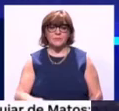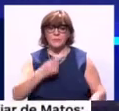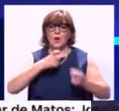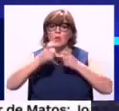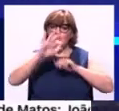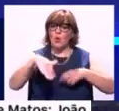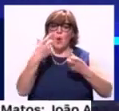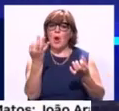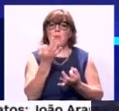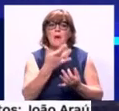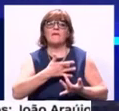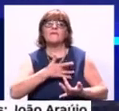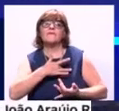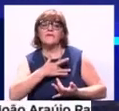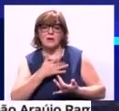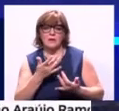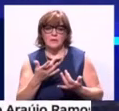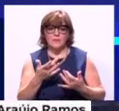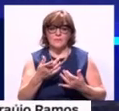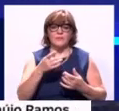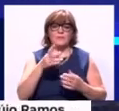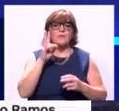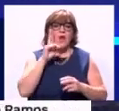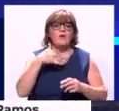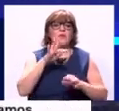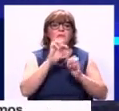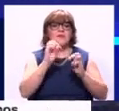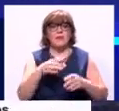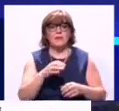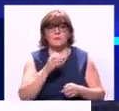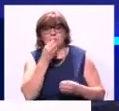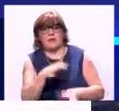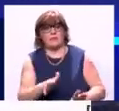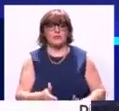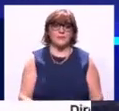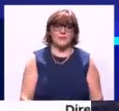Pergunta a qualquer portista. Olha, fomos à final. Mas perdemos.